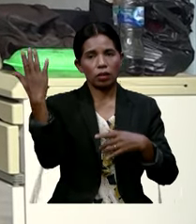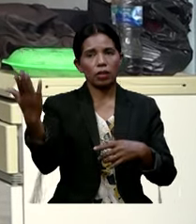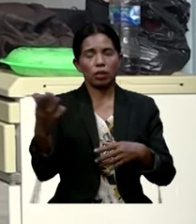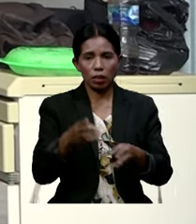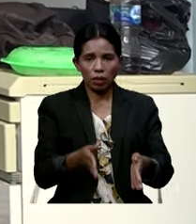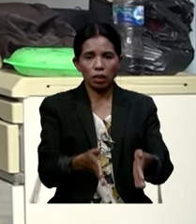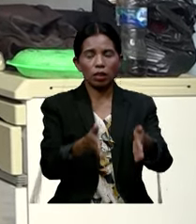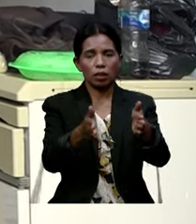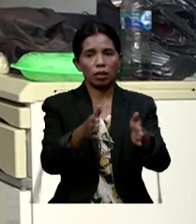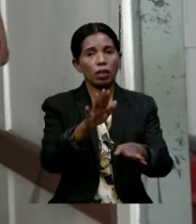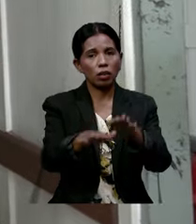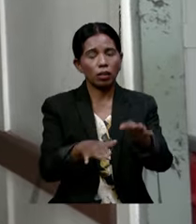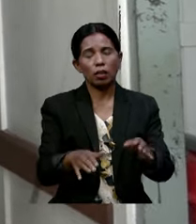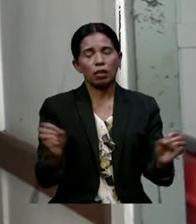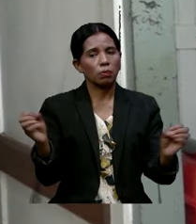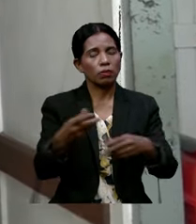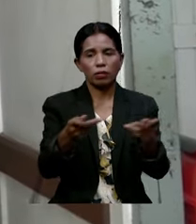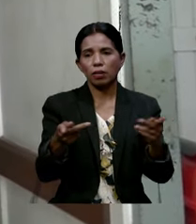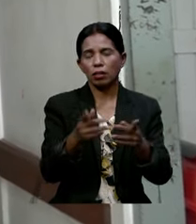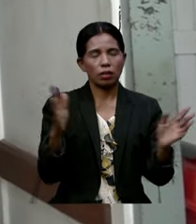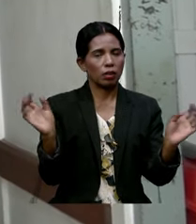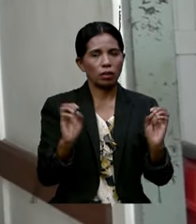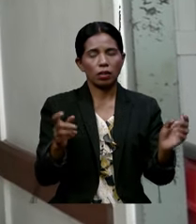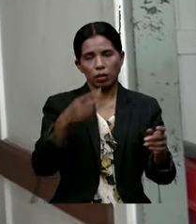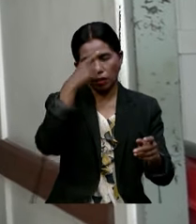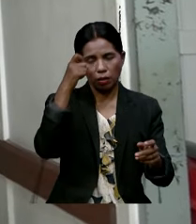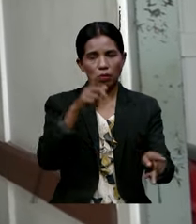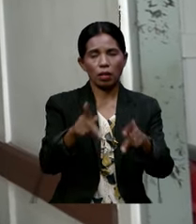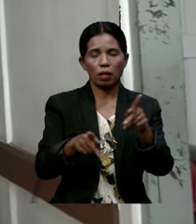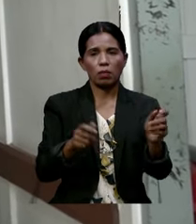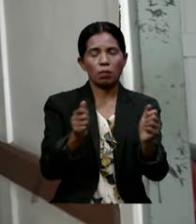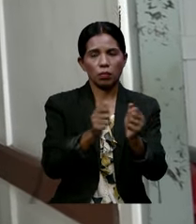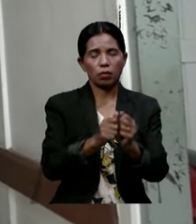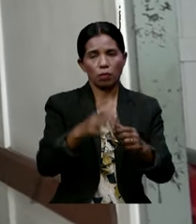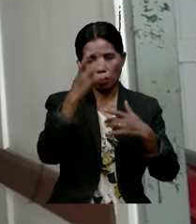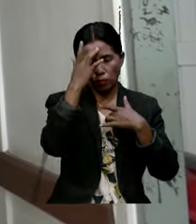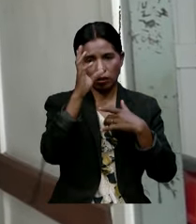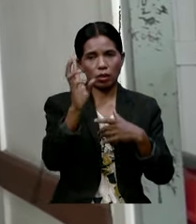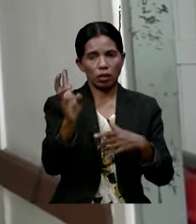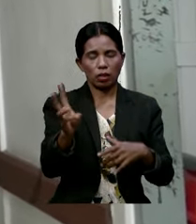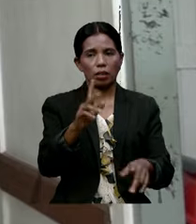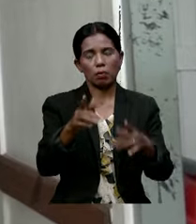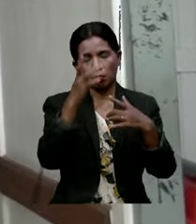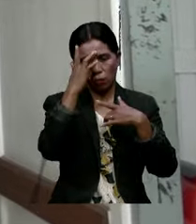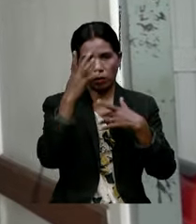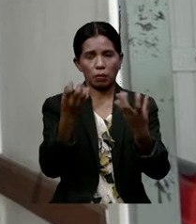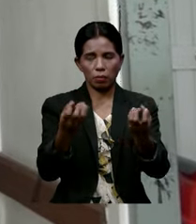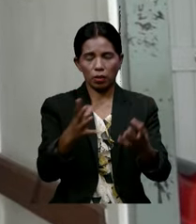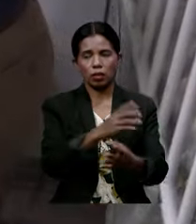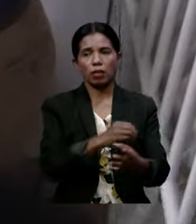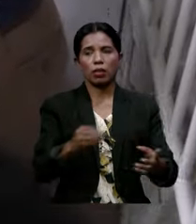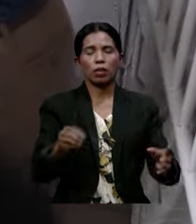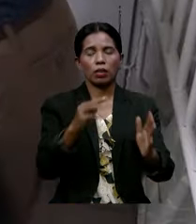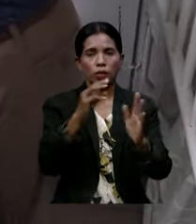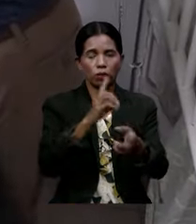mbë spasu la tona. Kada sala i Hospital Nacional akumula det pacientin a inen, të mbë ne bëjnë hira paciente barakliu, o brigadu